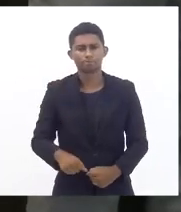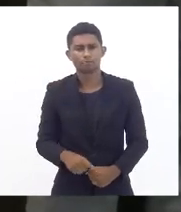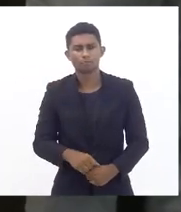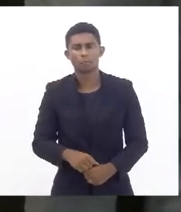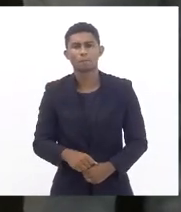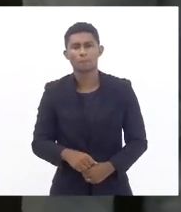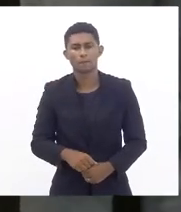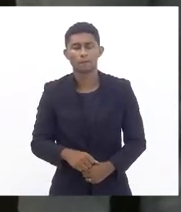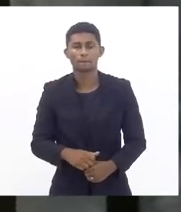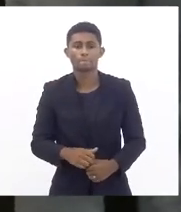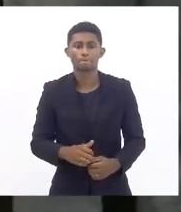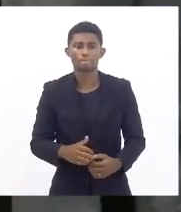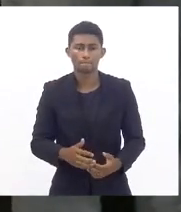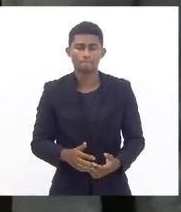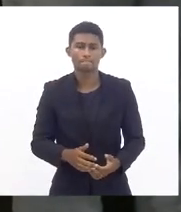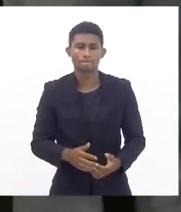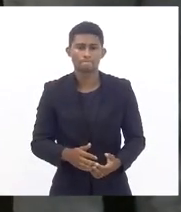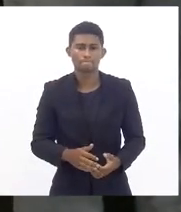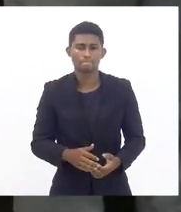consoante,